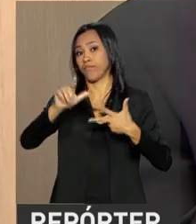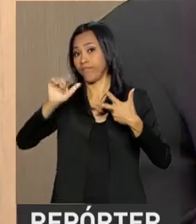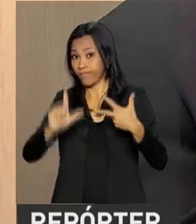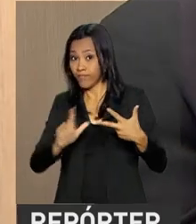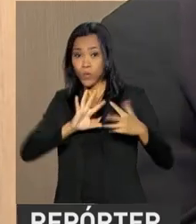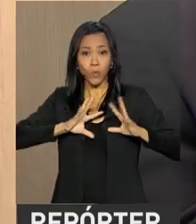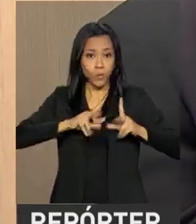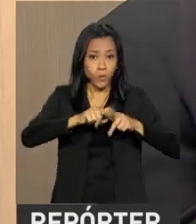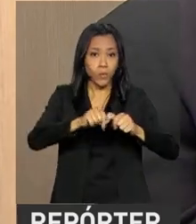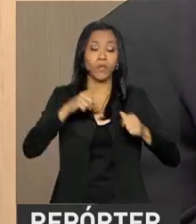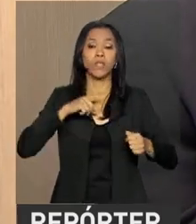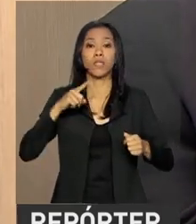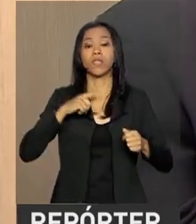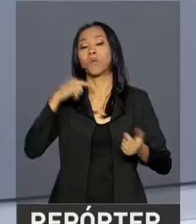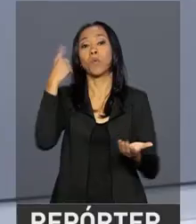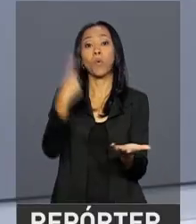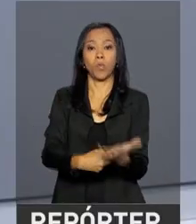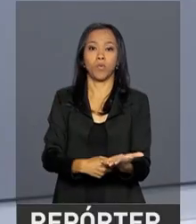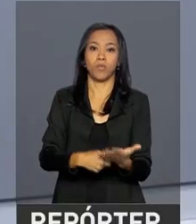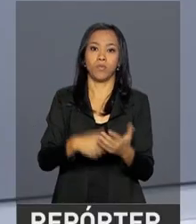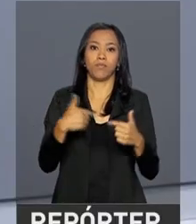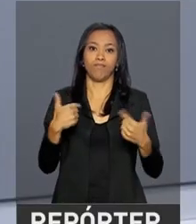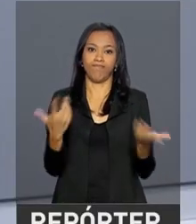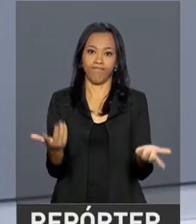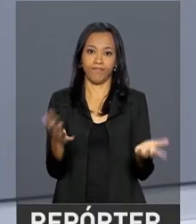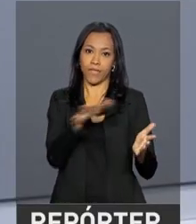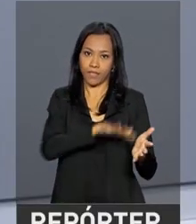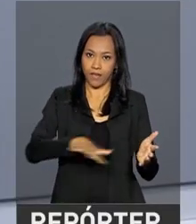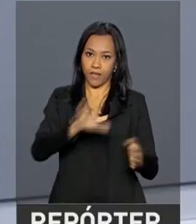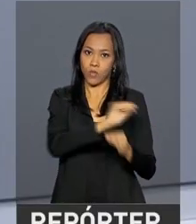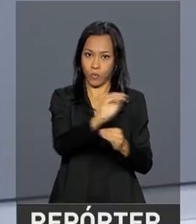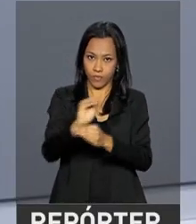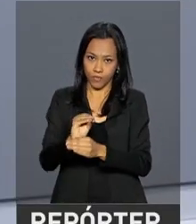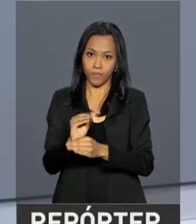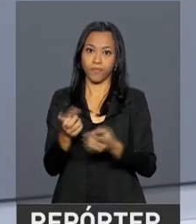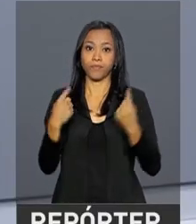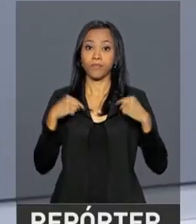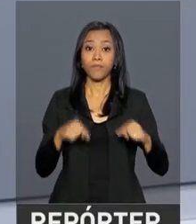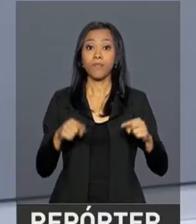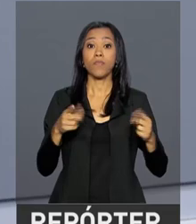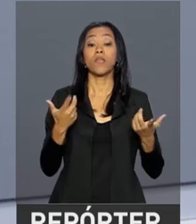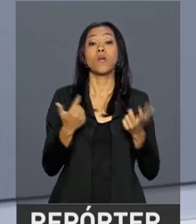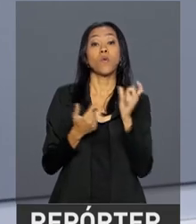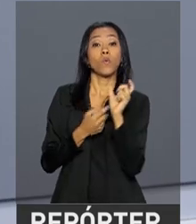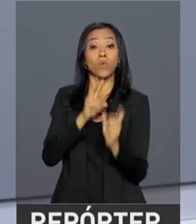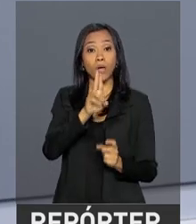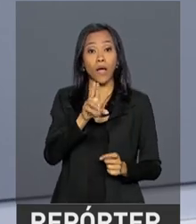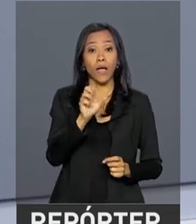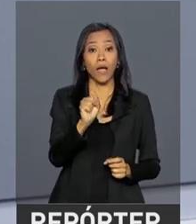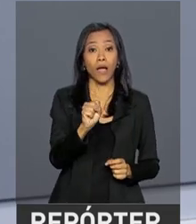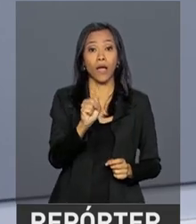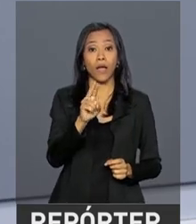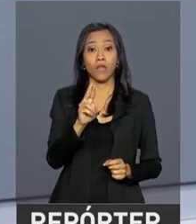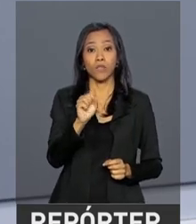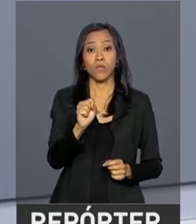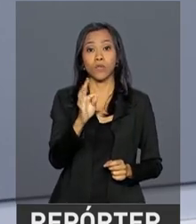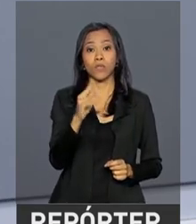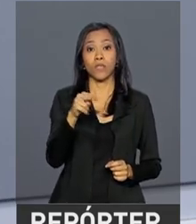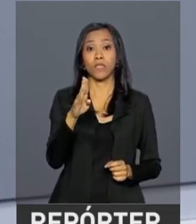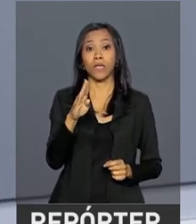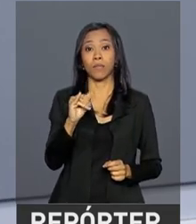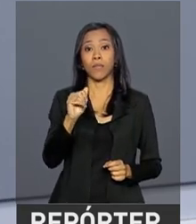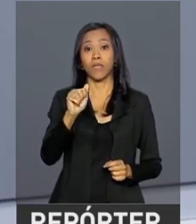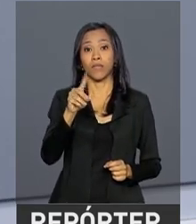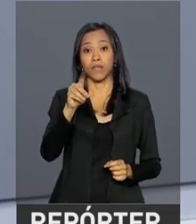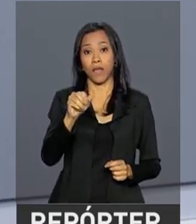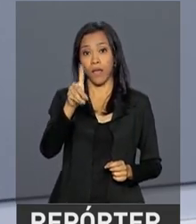uma agenda de sustentabilidade. E mais iniciativas de sustentabilidade e preservação poderão ser vistas no 8º